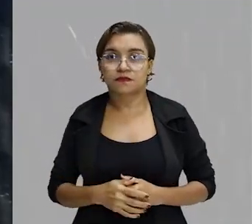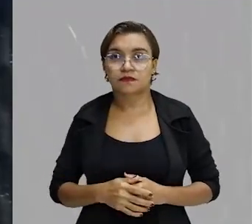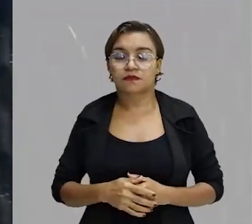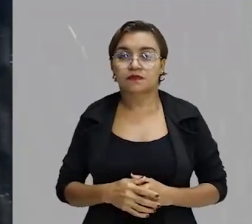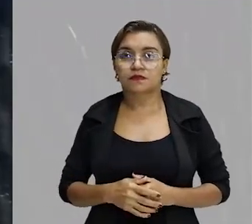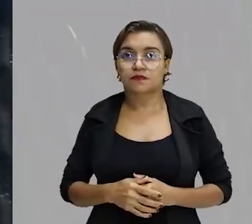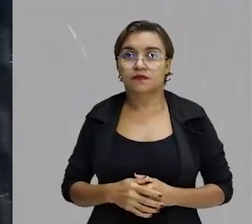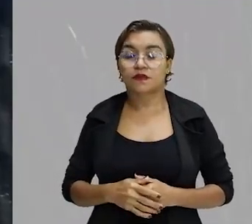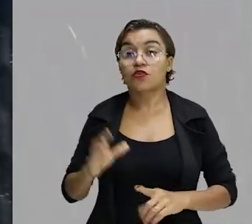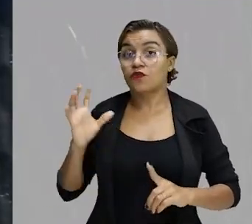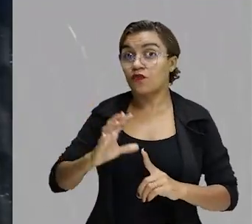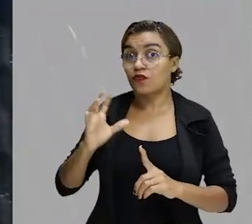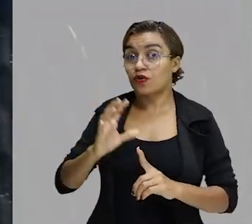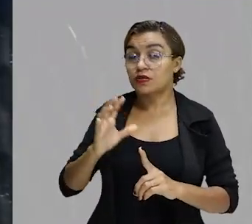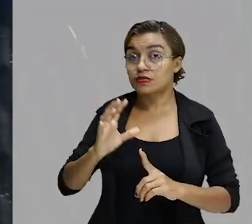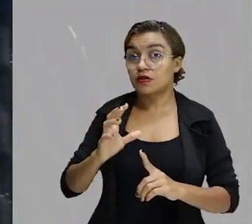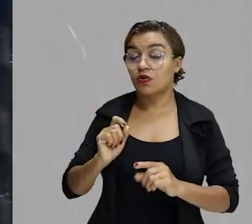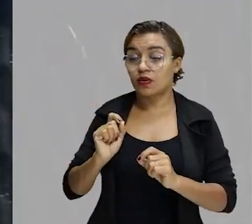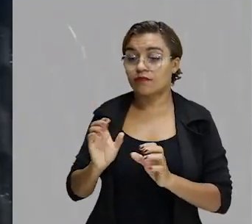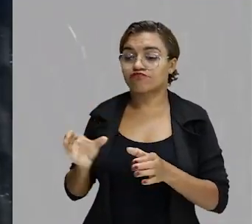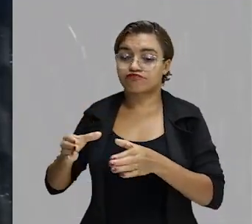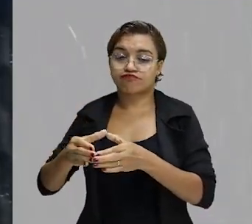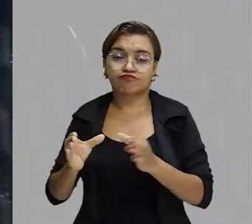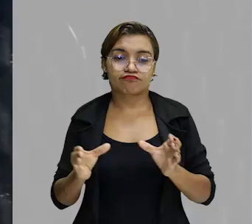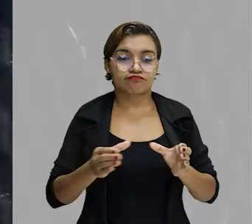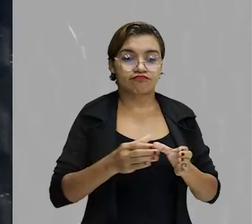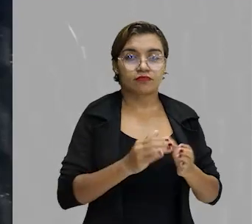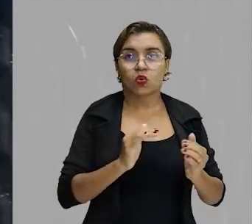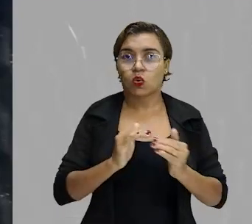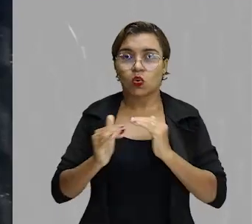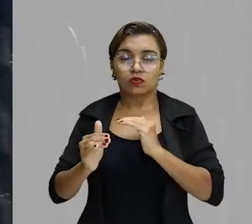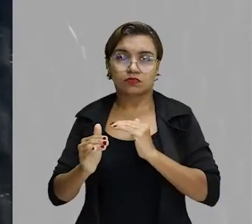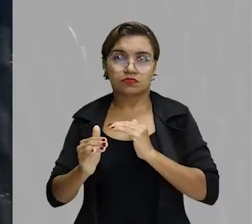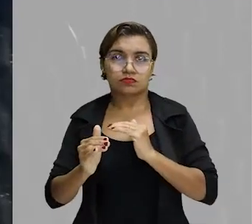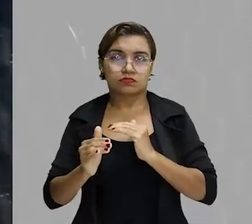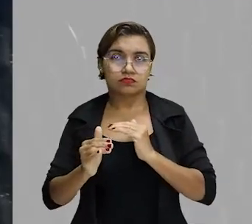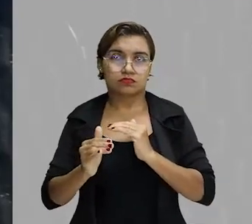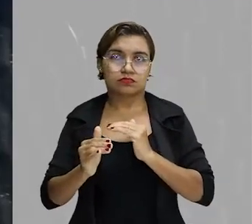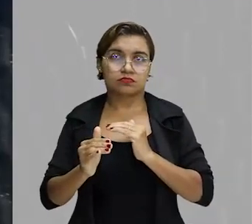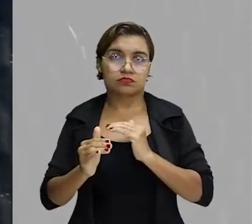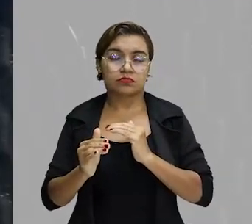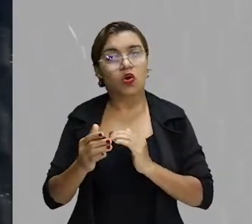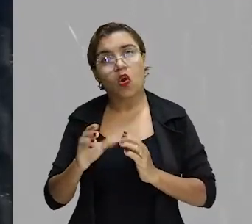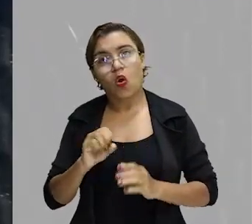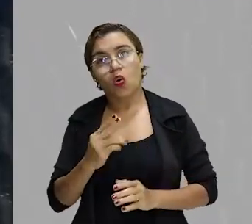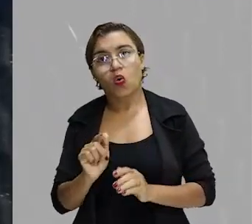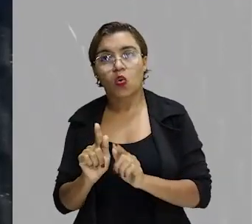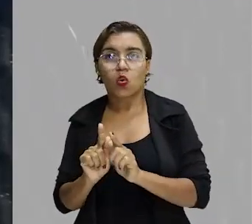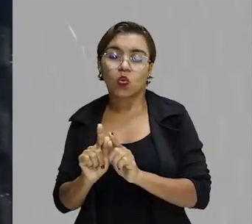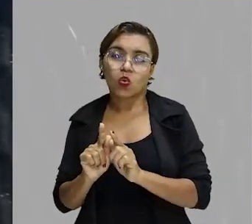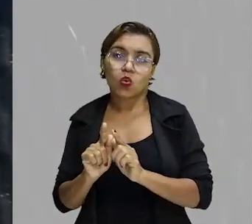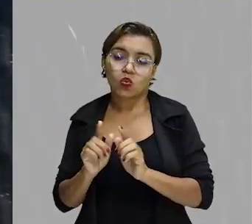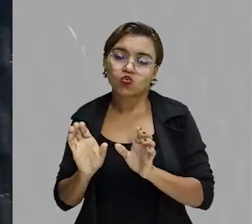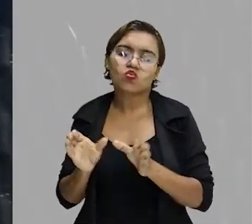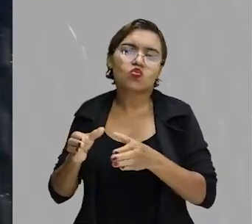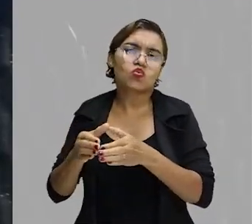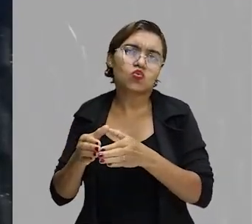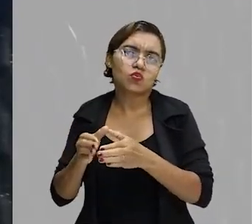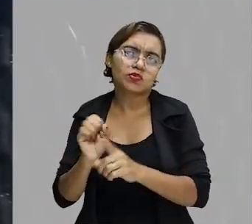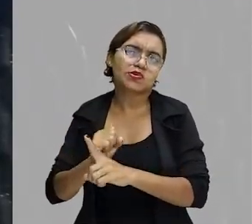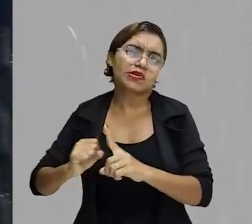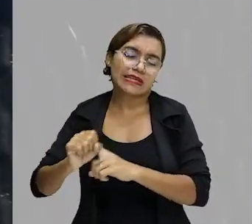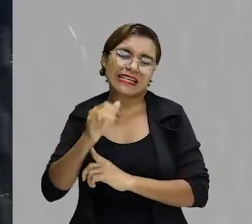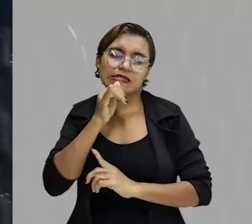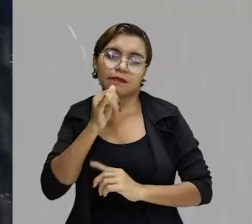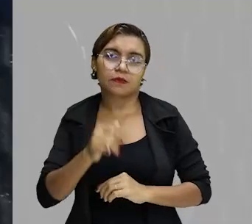da contradição entre as classes ou grupos sociais. Percebeu a diferença de análise? Os